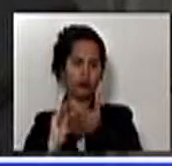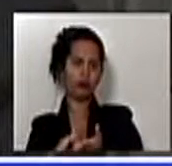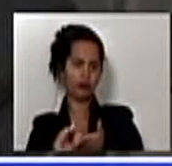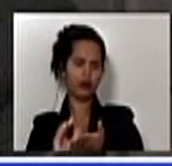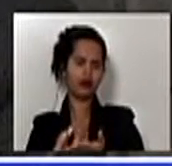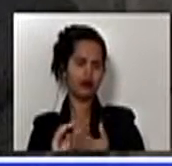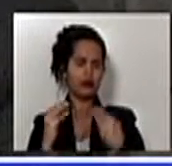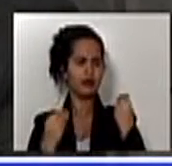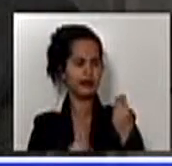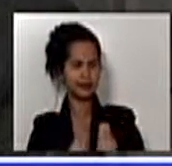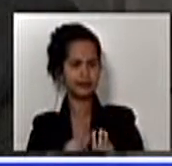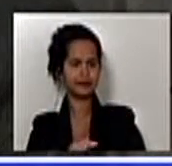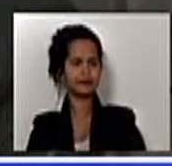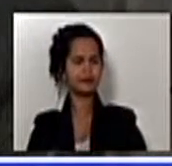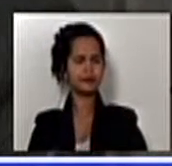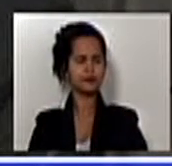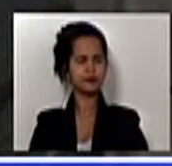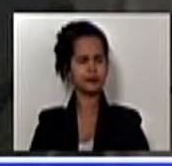E esse